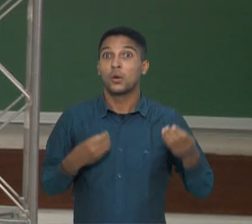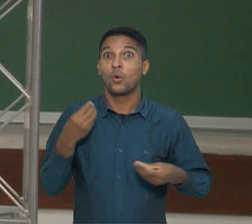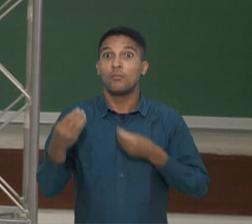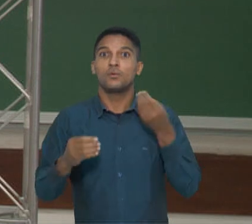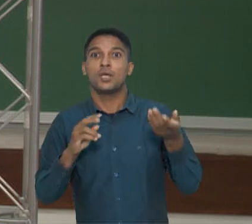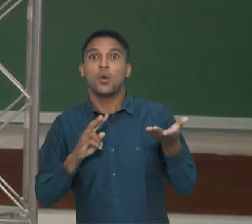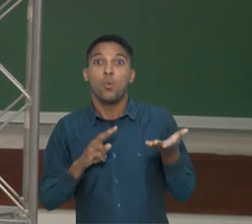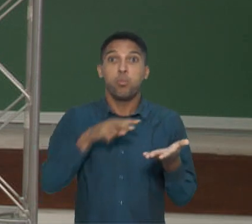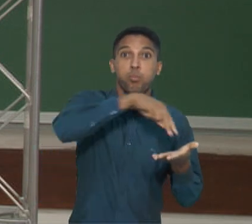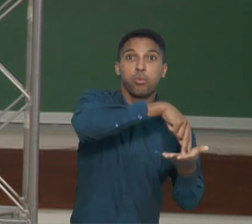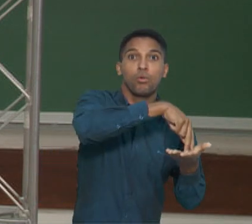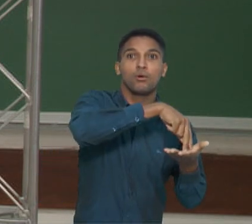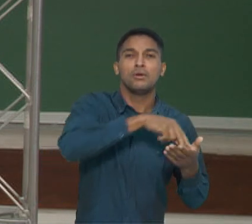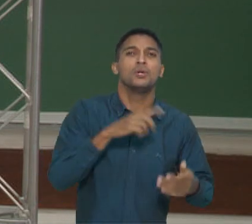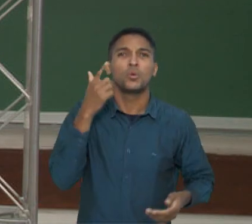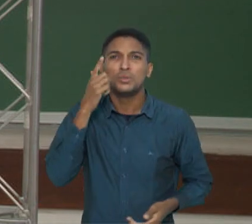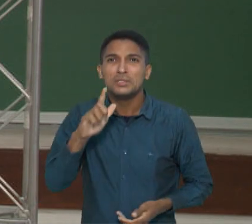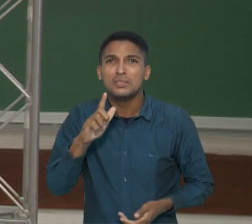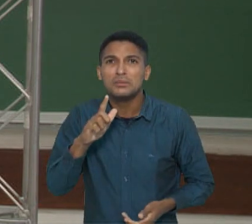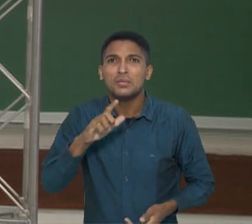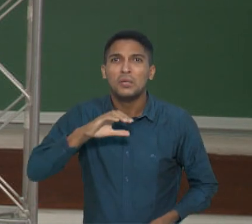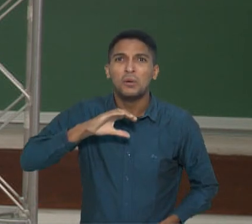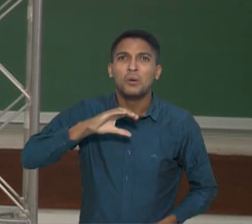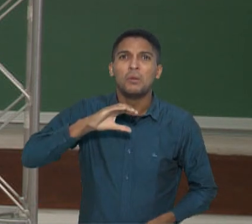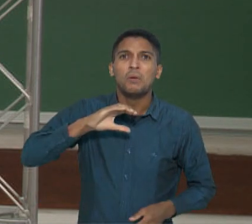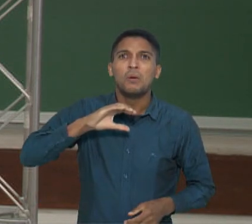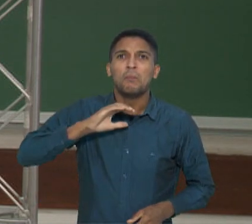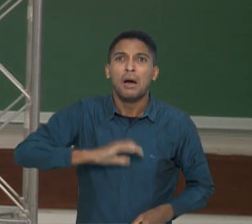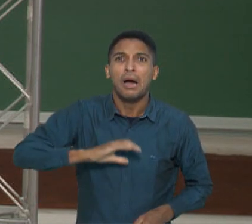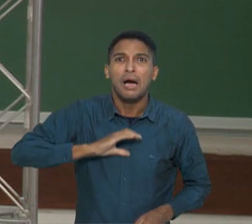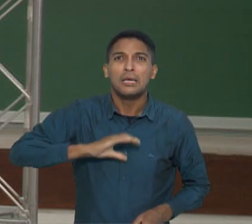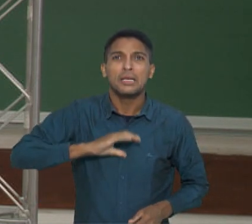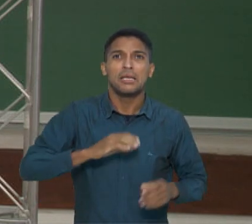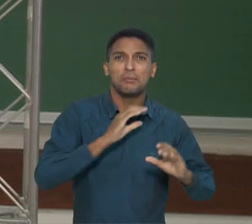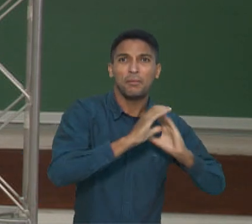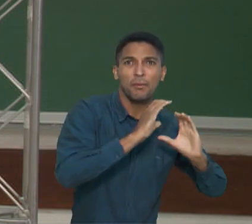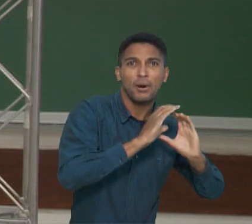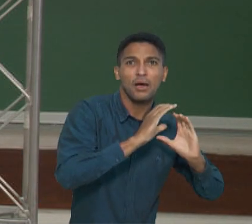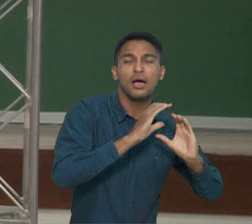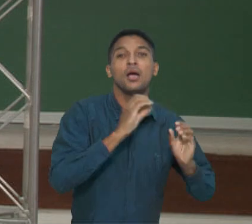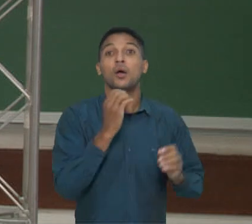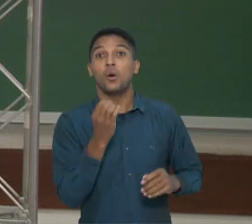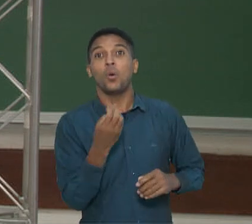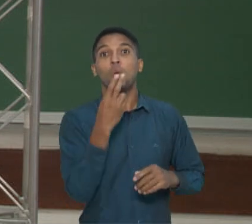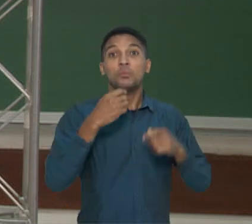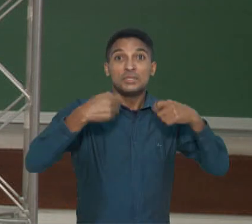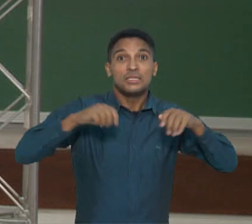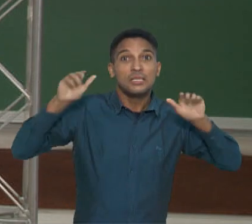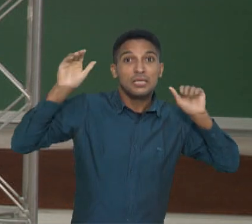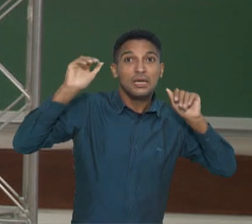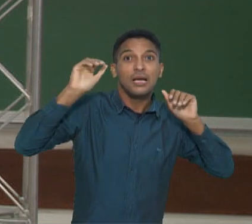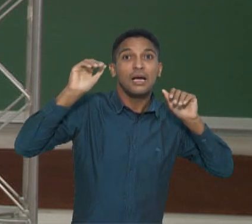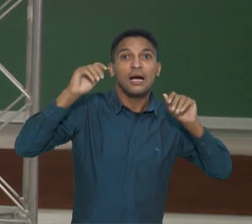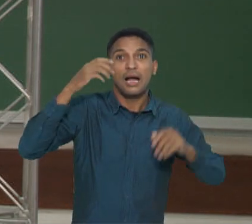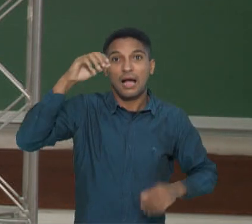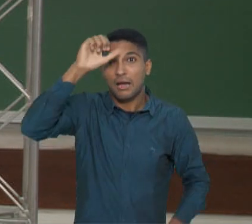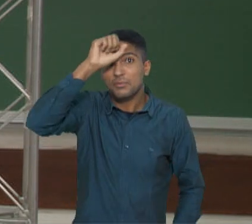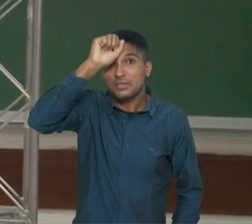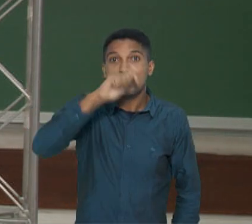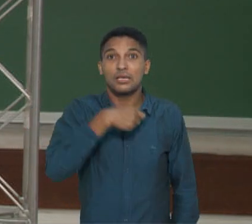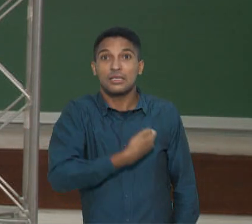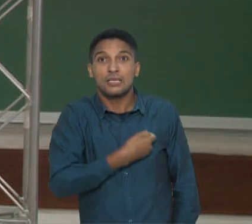consigo falar o português ou será que eu tenho que aprender aí o espanhol? Da mesma forma, se você for para qualquer outro país, qualquer